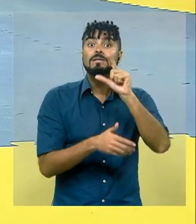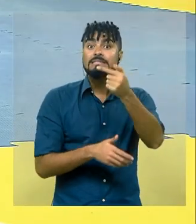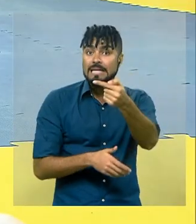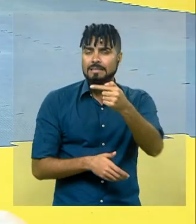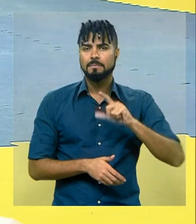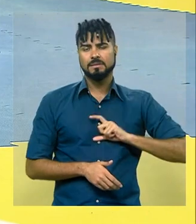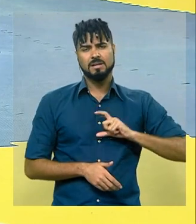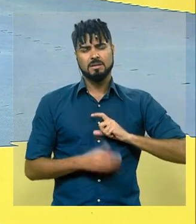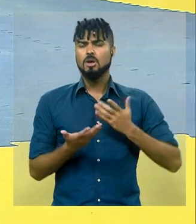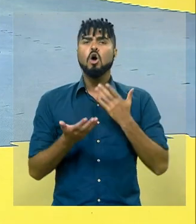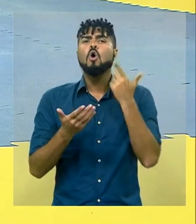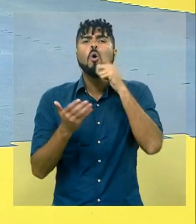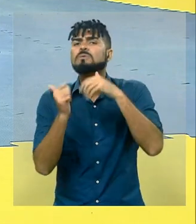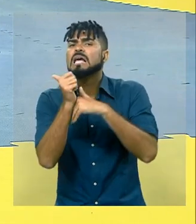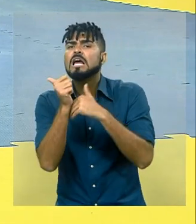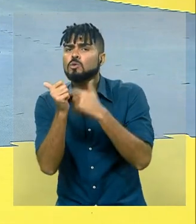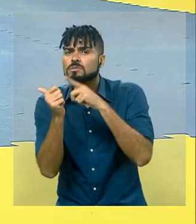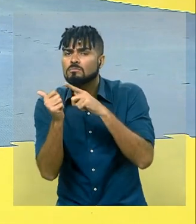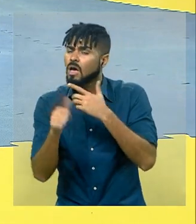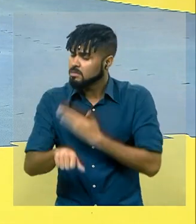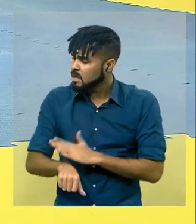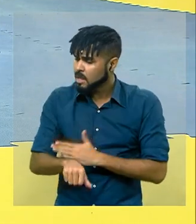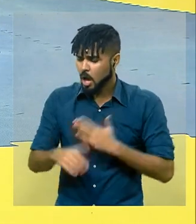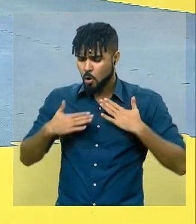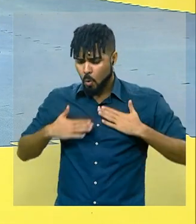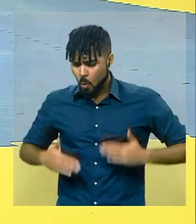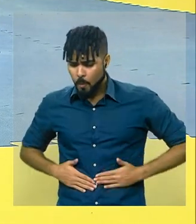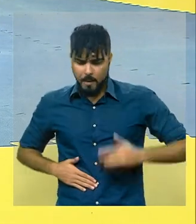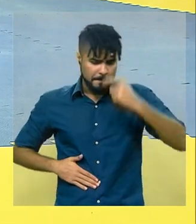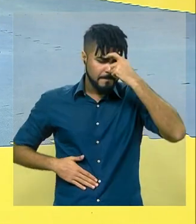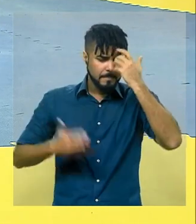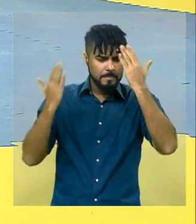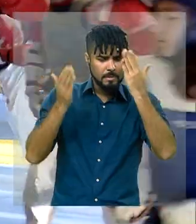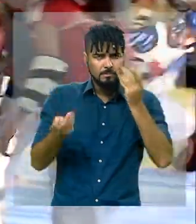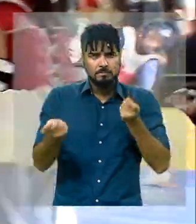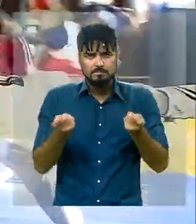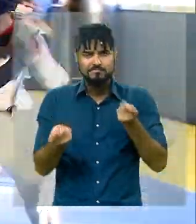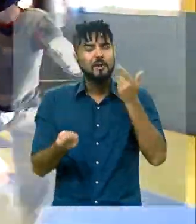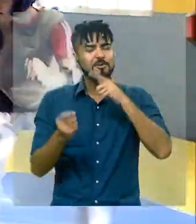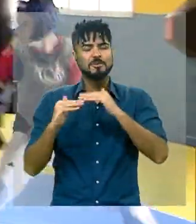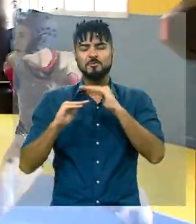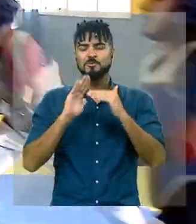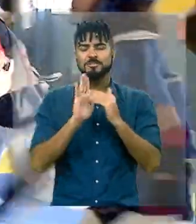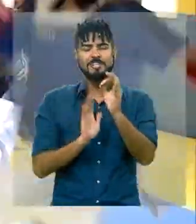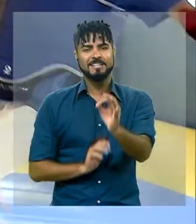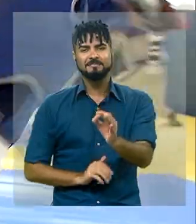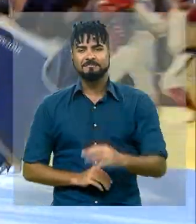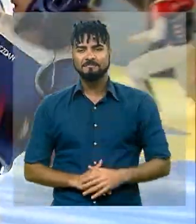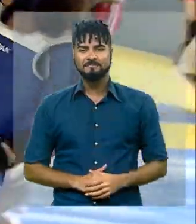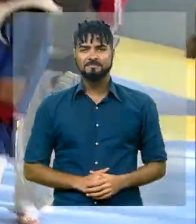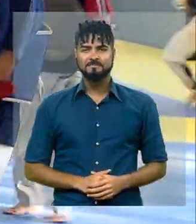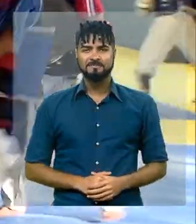é você treinar corpo, mente, tá tudo alinhado para as coisas dar certo.